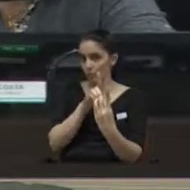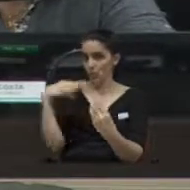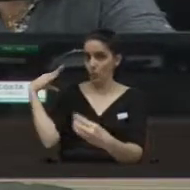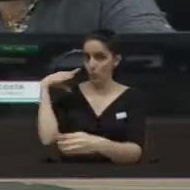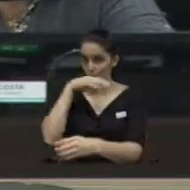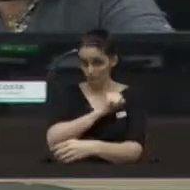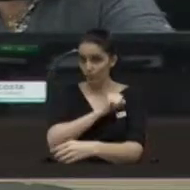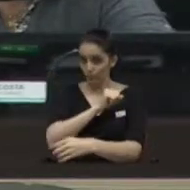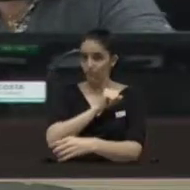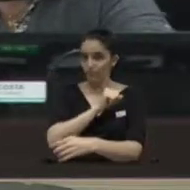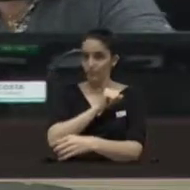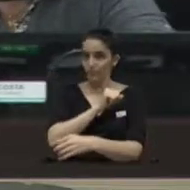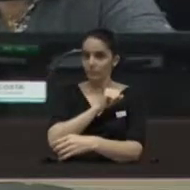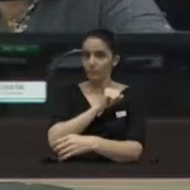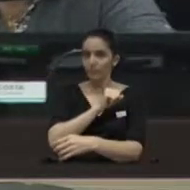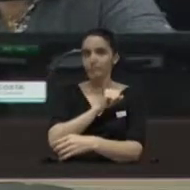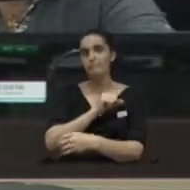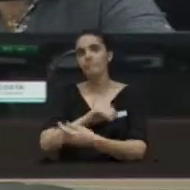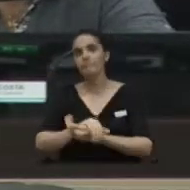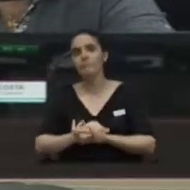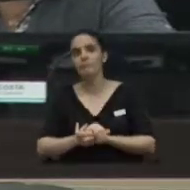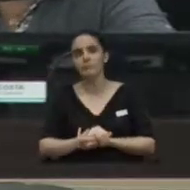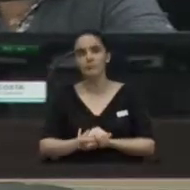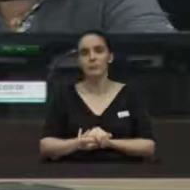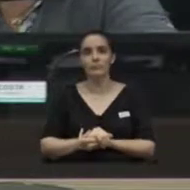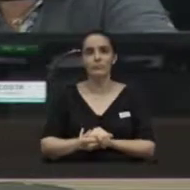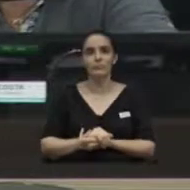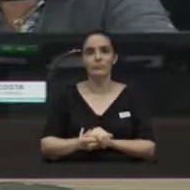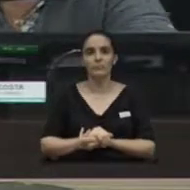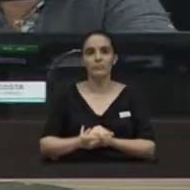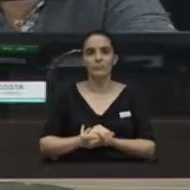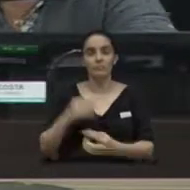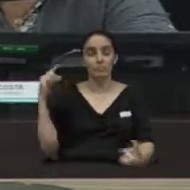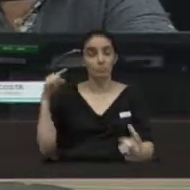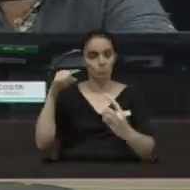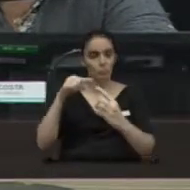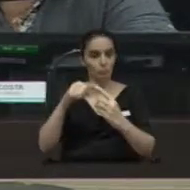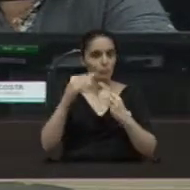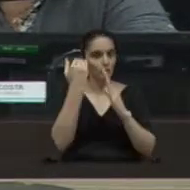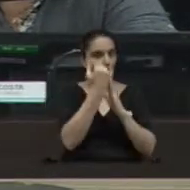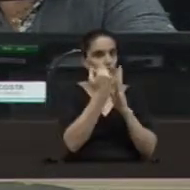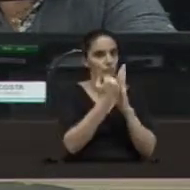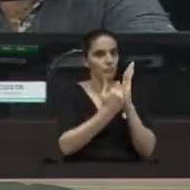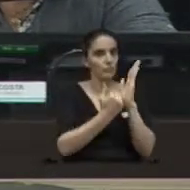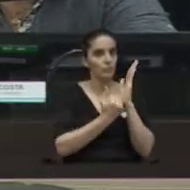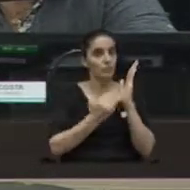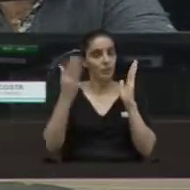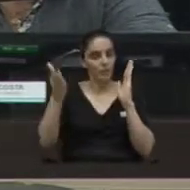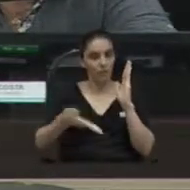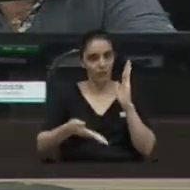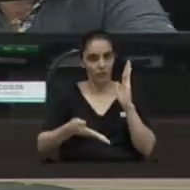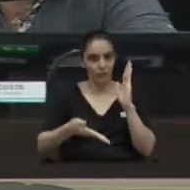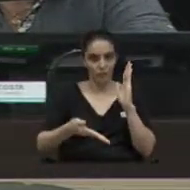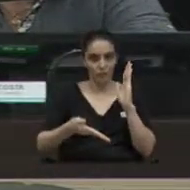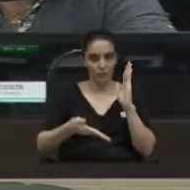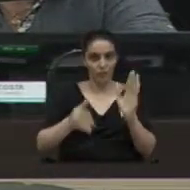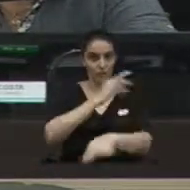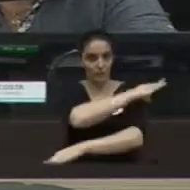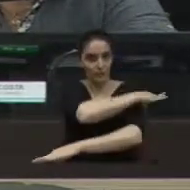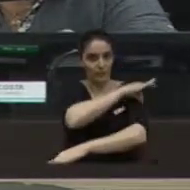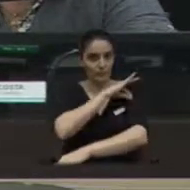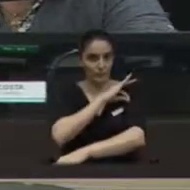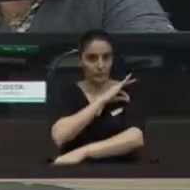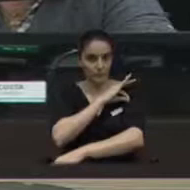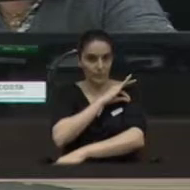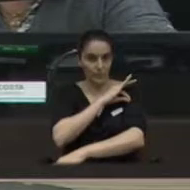rápido, para fazer esse acolhimento de maneira mais objetiva, fica aqui um compromisso meu de também